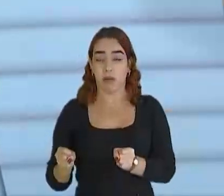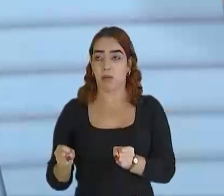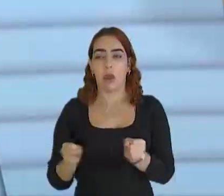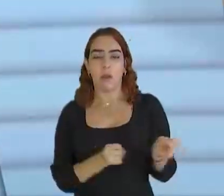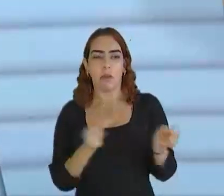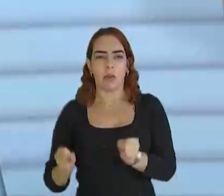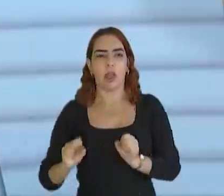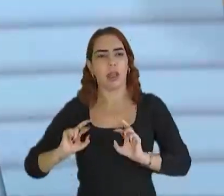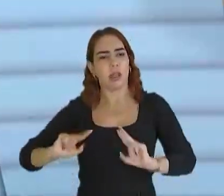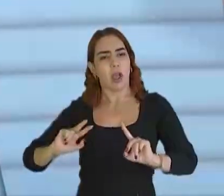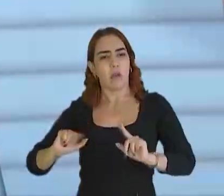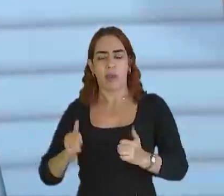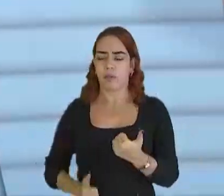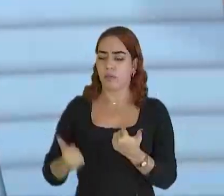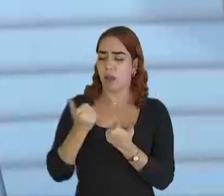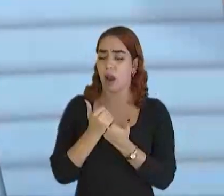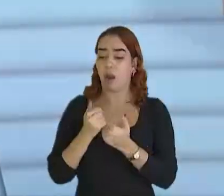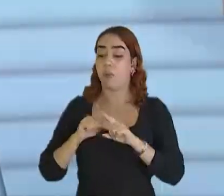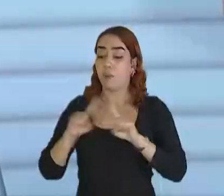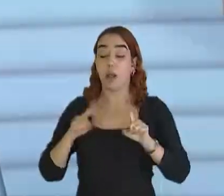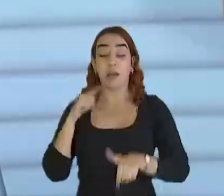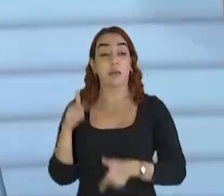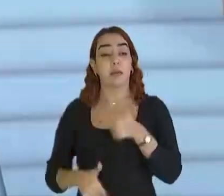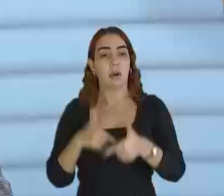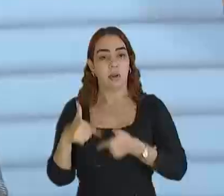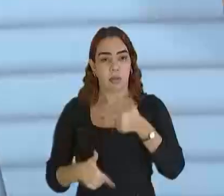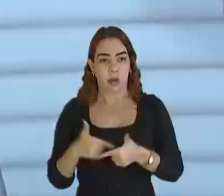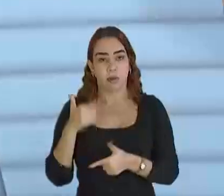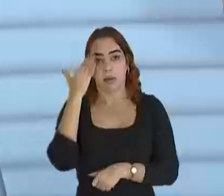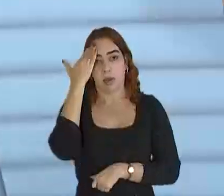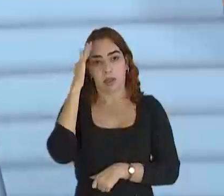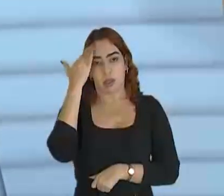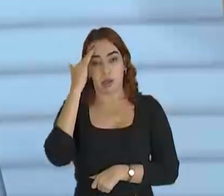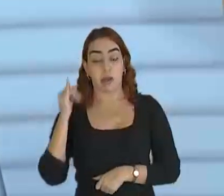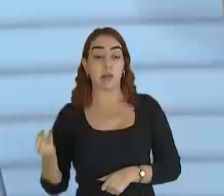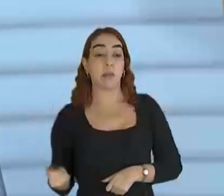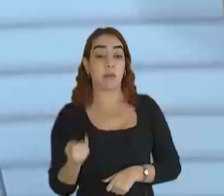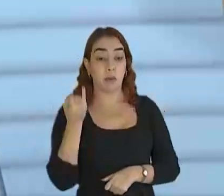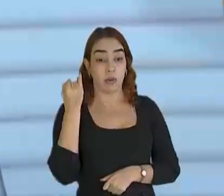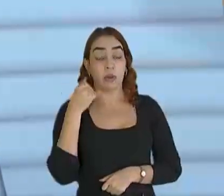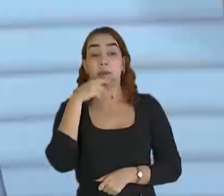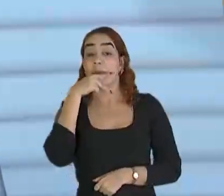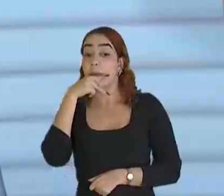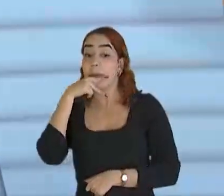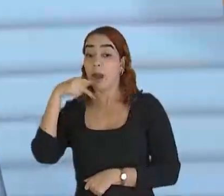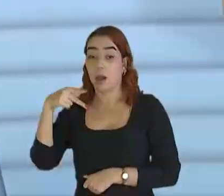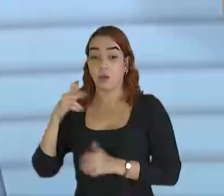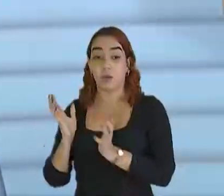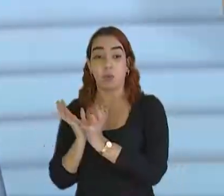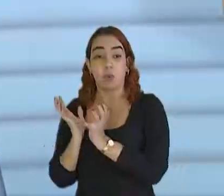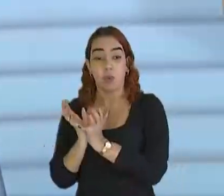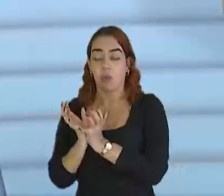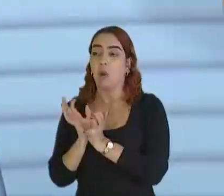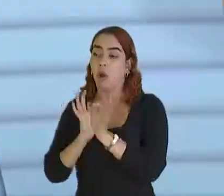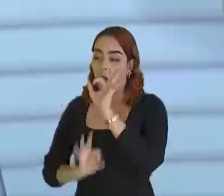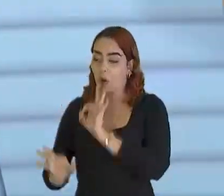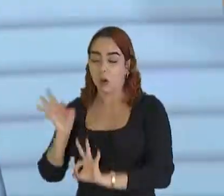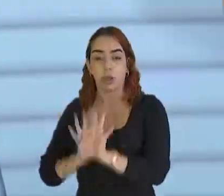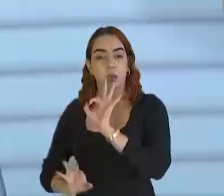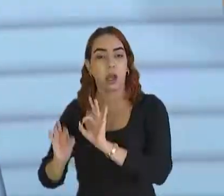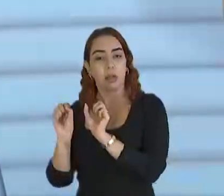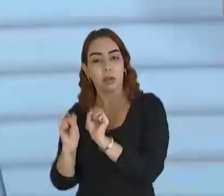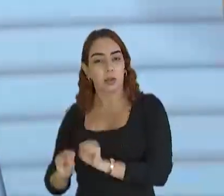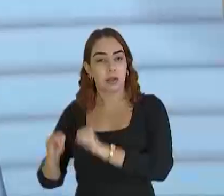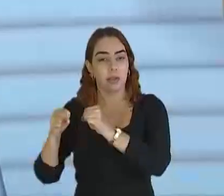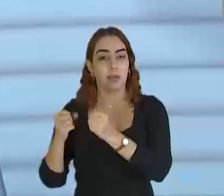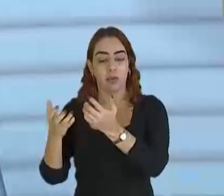serviço. Então, eu acho que é muito importante, né? Toda a nossa equipe, nosso partido, né? A nossa organização política está muito voltada para